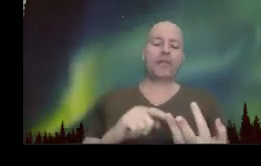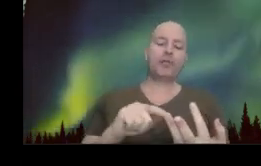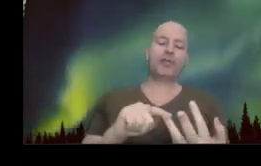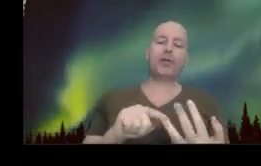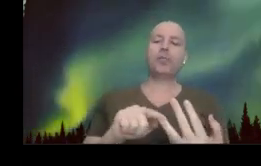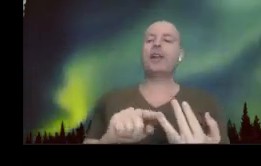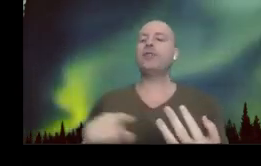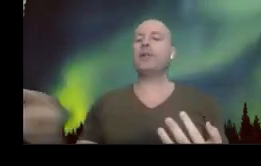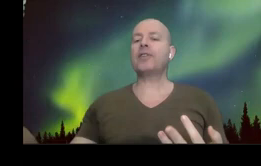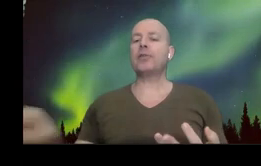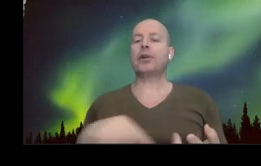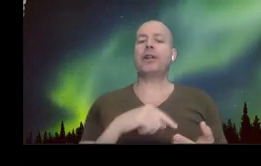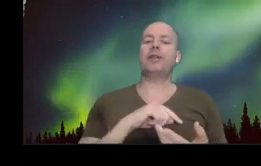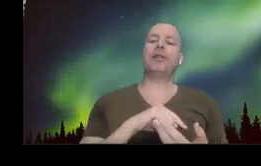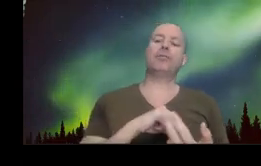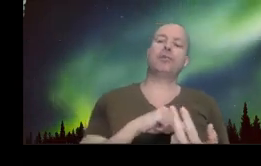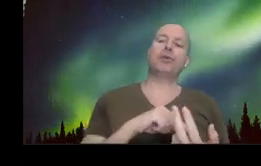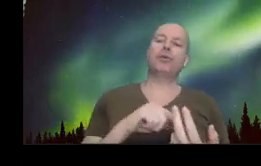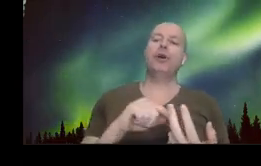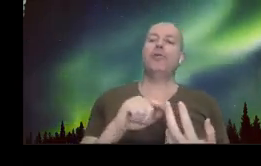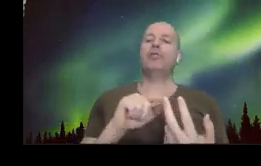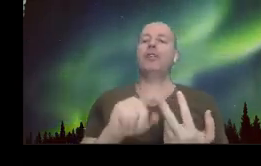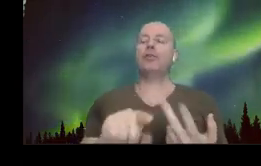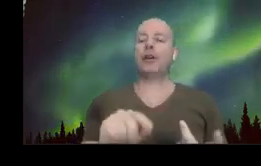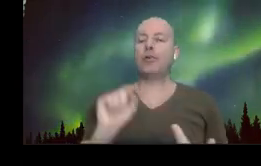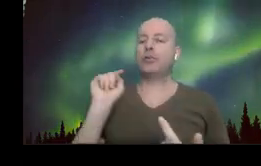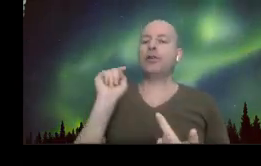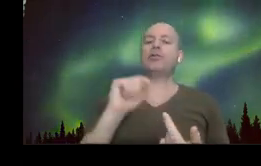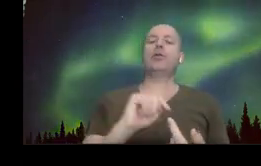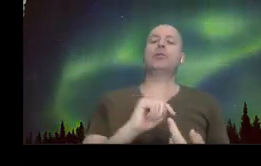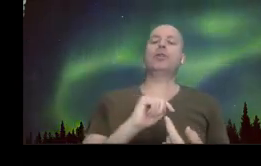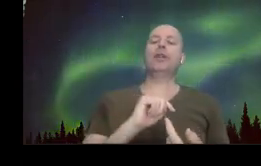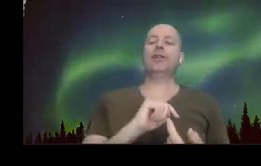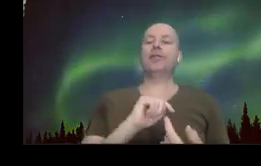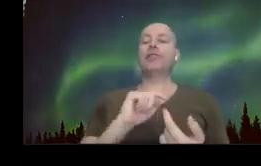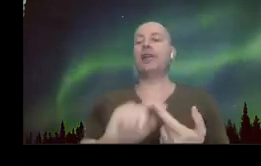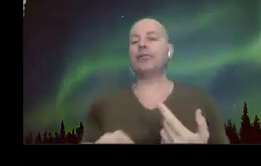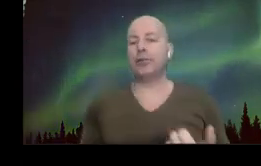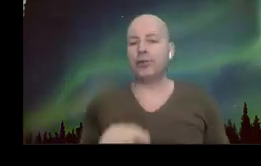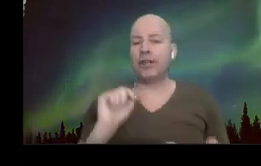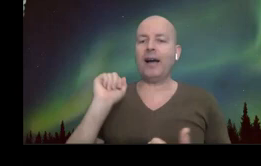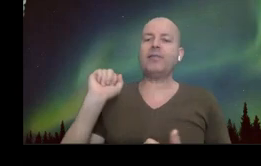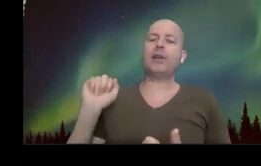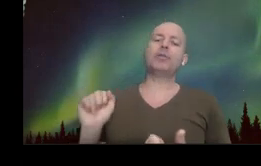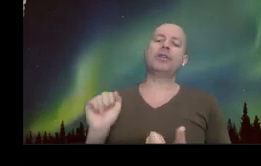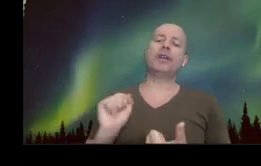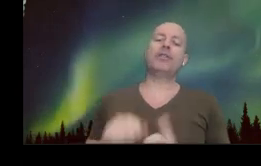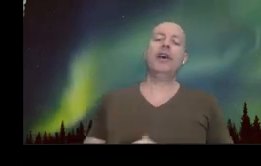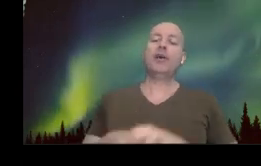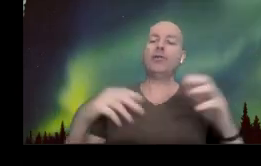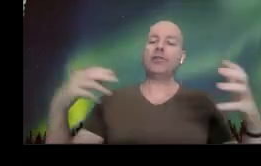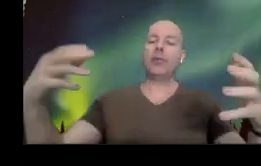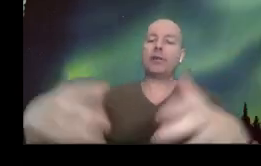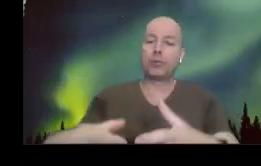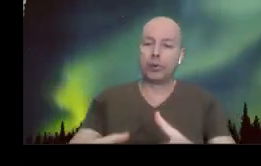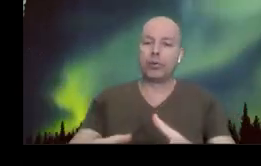lado. Você tem comunidade de pescador que tem interesse para o outro, você tem os agricultores que têm outro interesse, você tem os industriais que têm outro